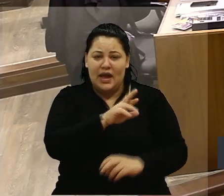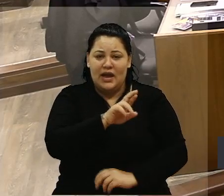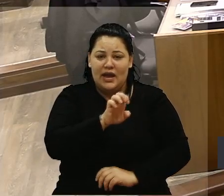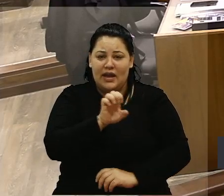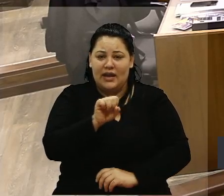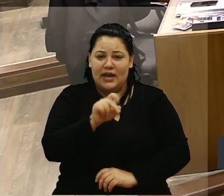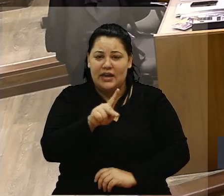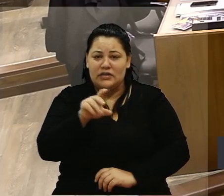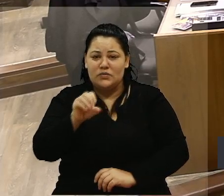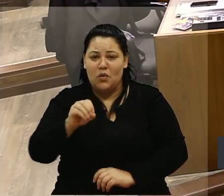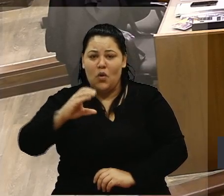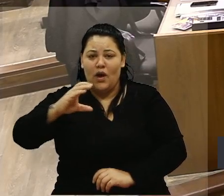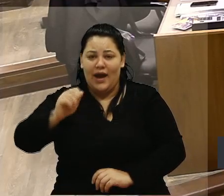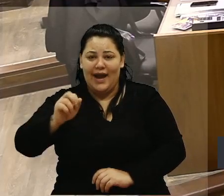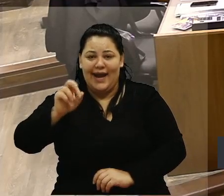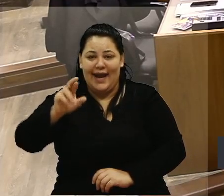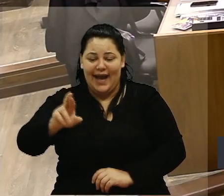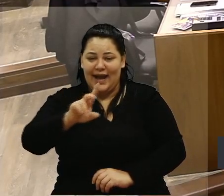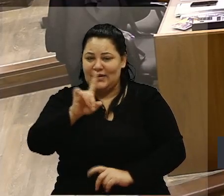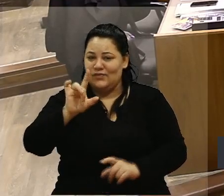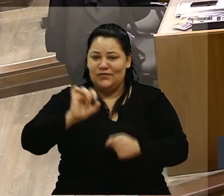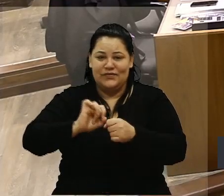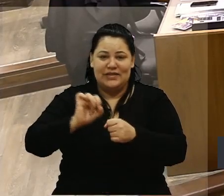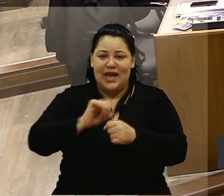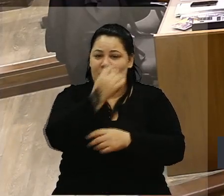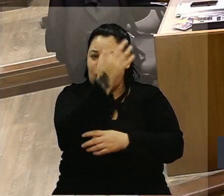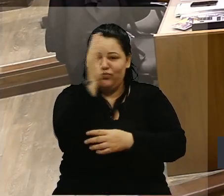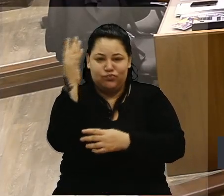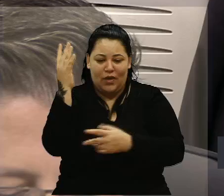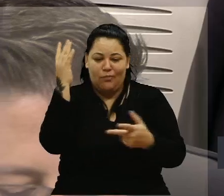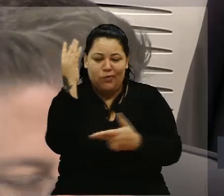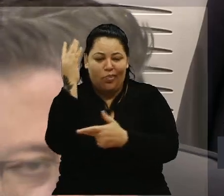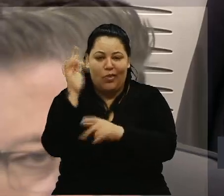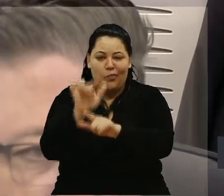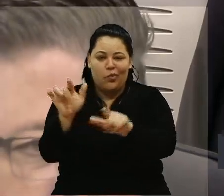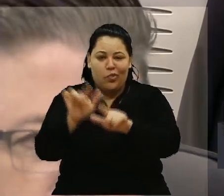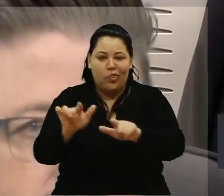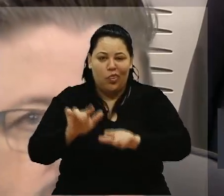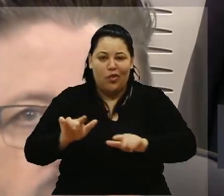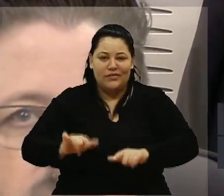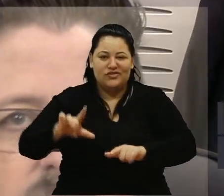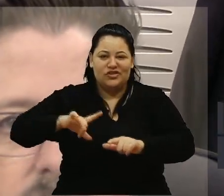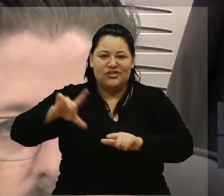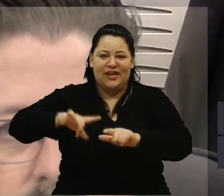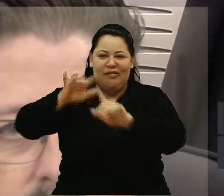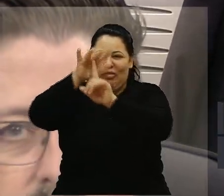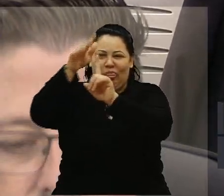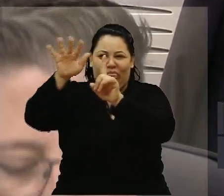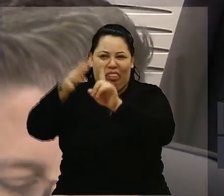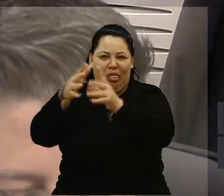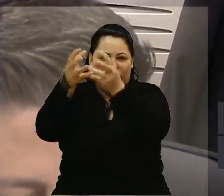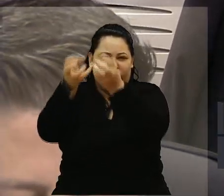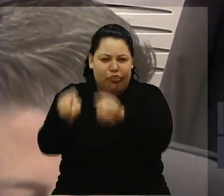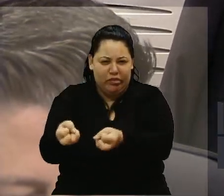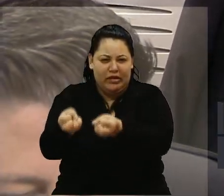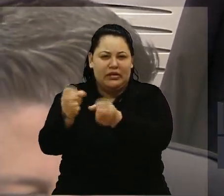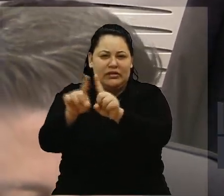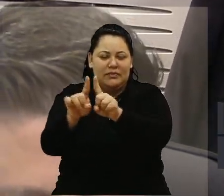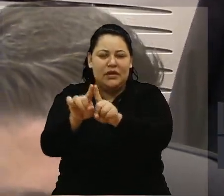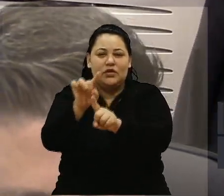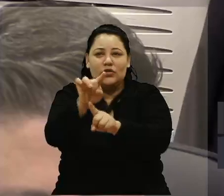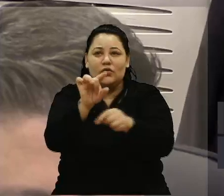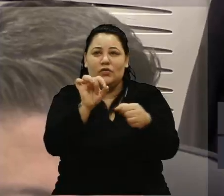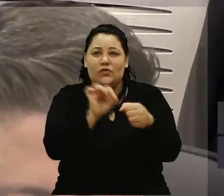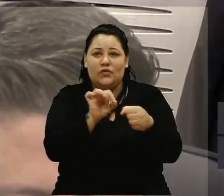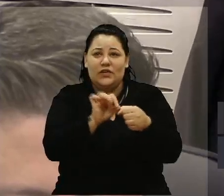não foi feita a poda, não foi retirada as árvores, ali, enfim, que estavam secas, enfim, essa situação, o senhor foi um que